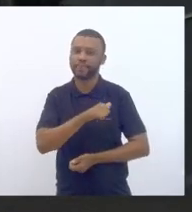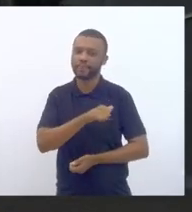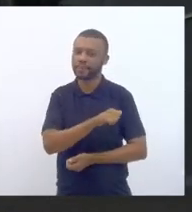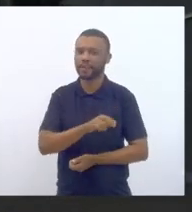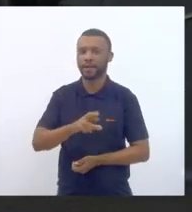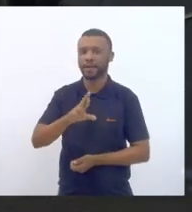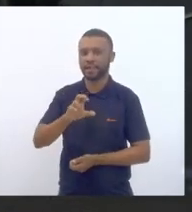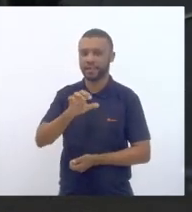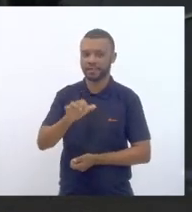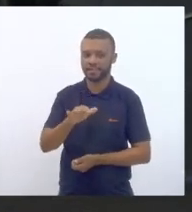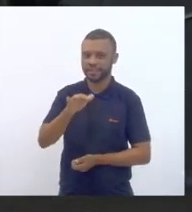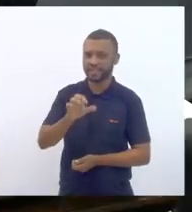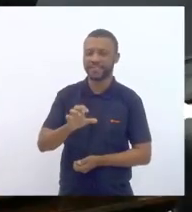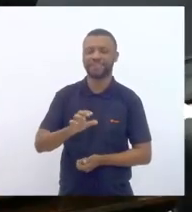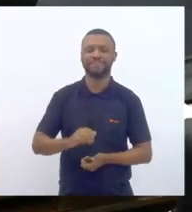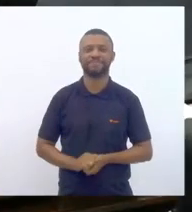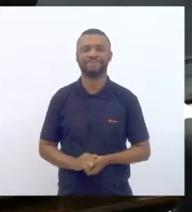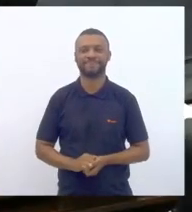Rejane.